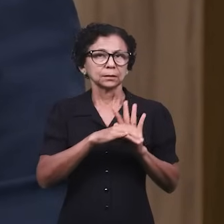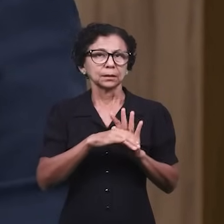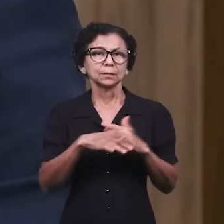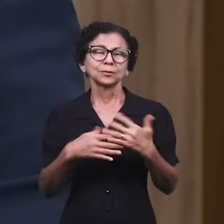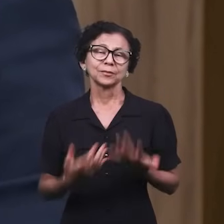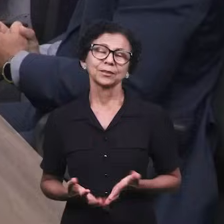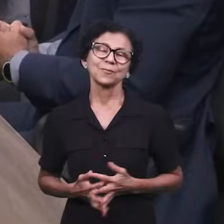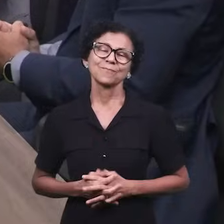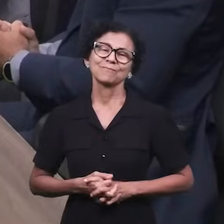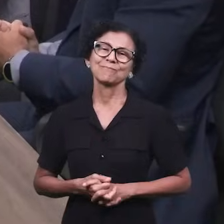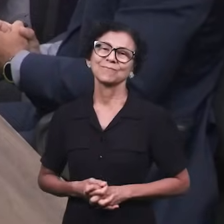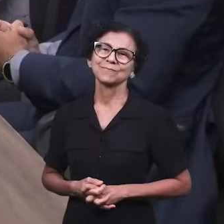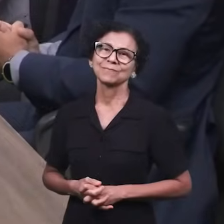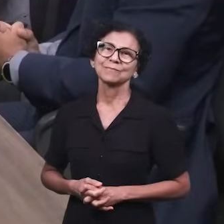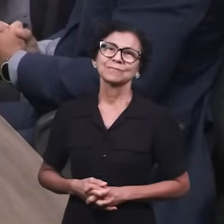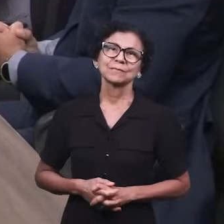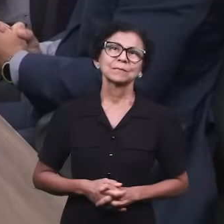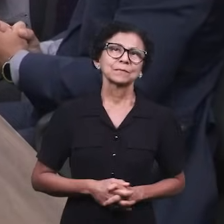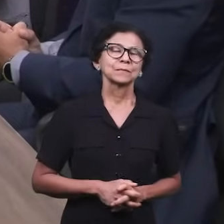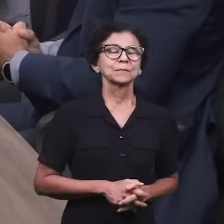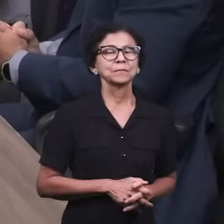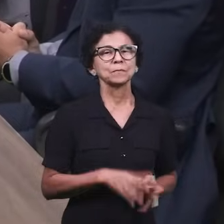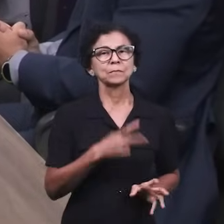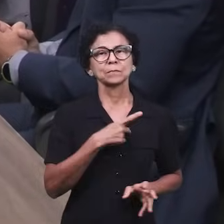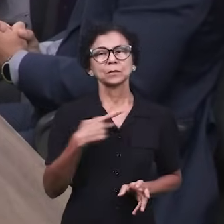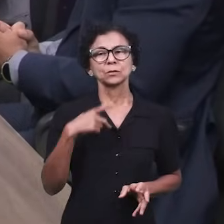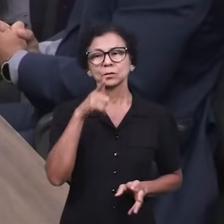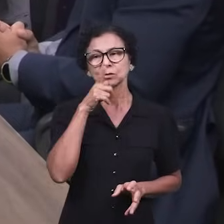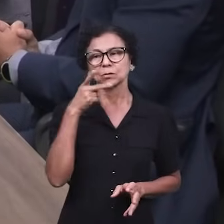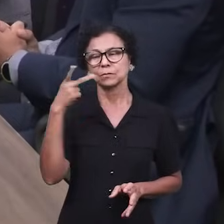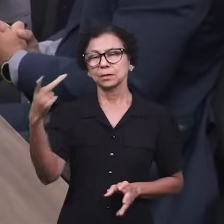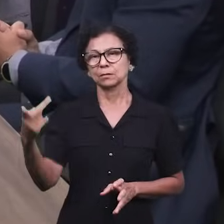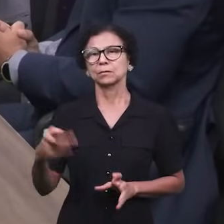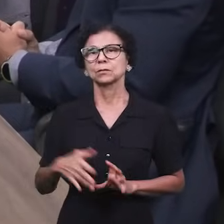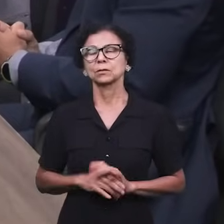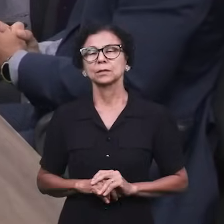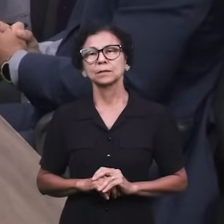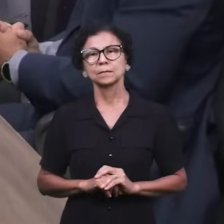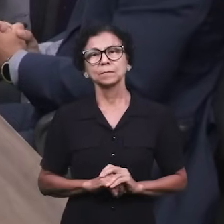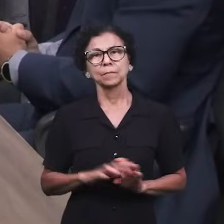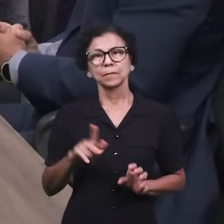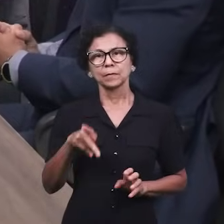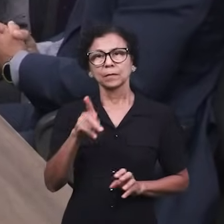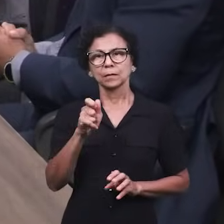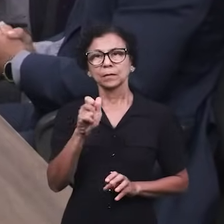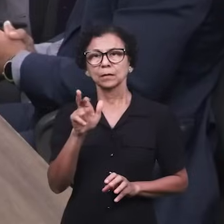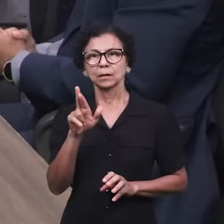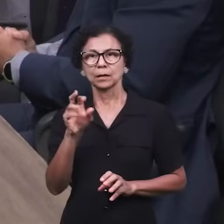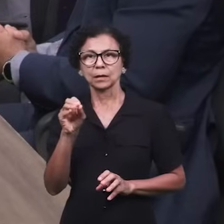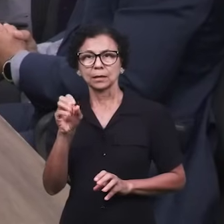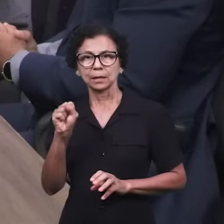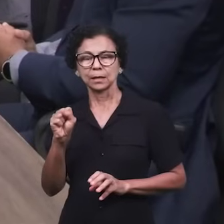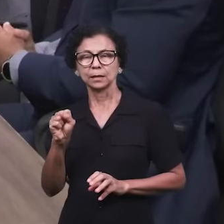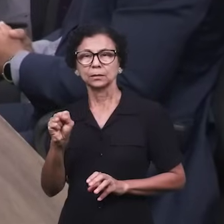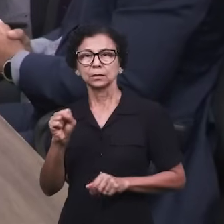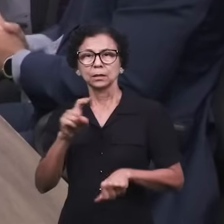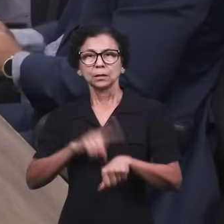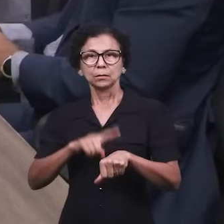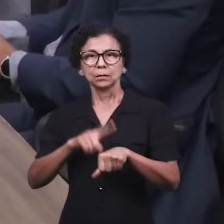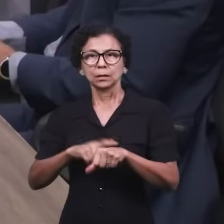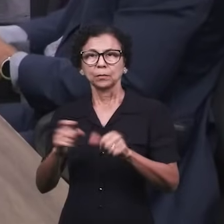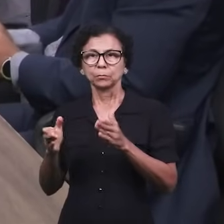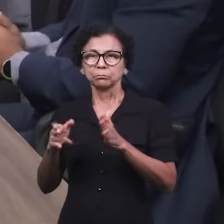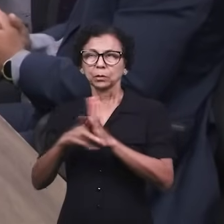conhece. Você entra no tempo de Deus, que o pastor Gilson também falou no início, o Cronos, que é o tempo do homem, mas quando você entra no Kairos, que é o tempo de Deus,